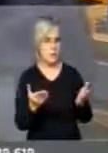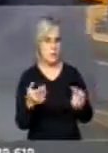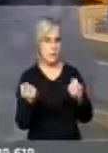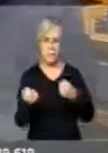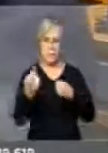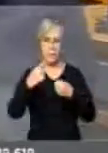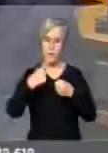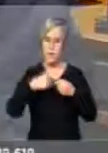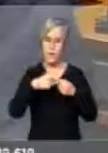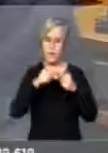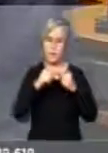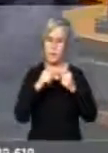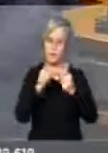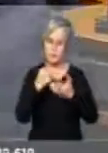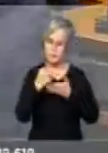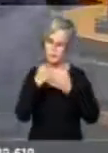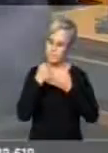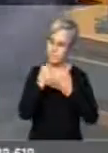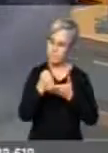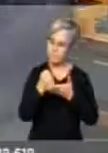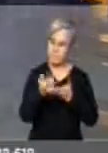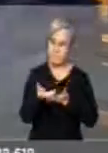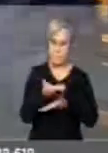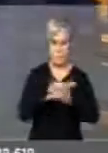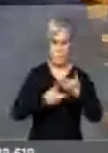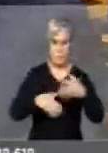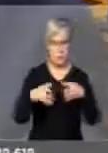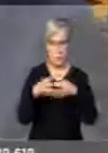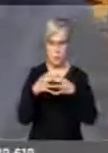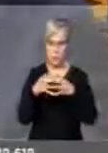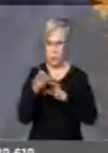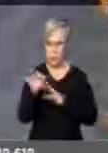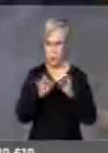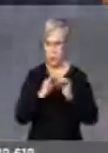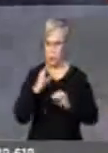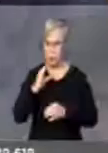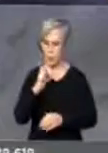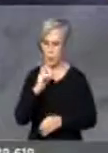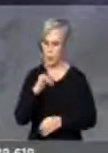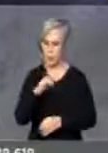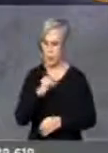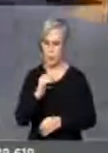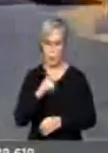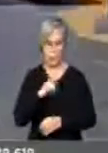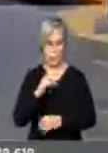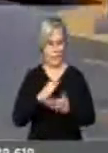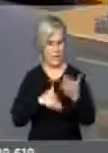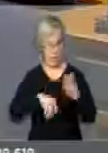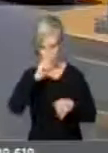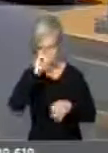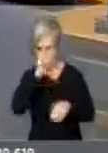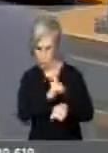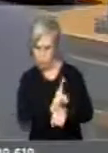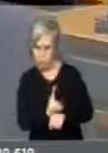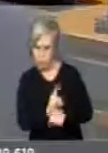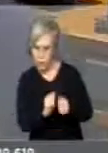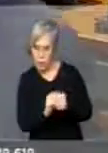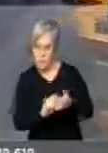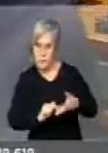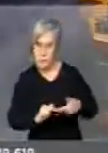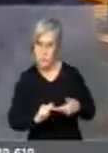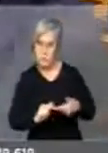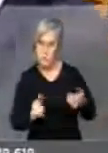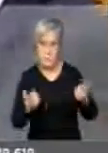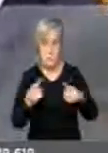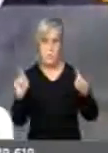O aparato montado, né, por a organização criminosa que quer todos sob seus braços.